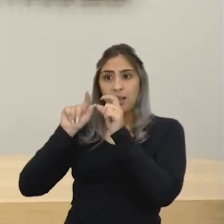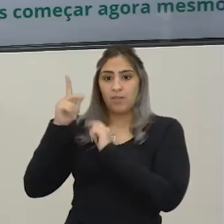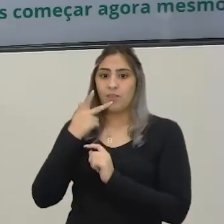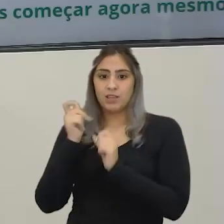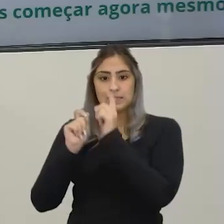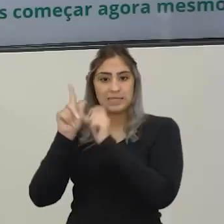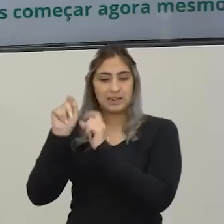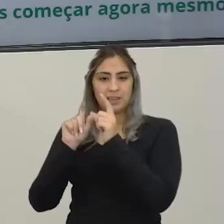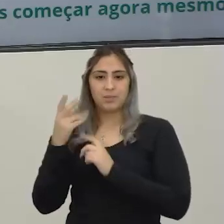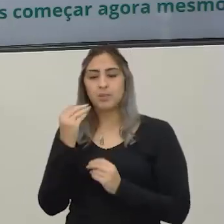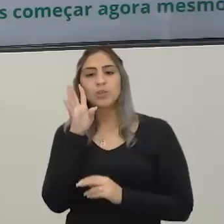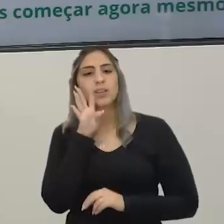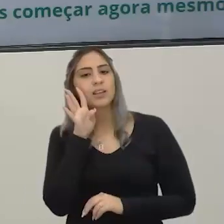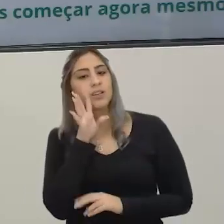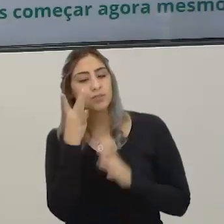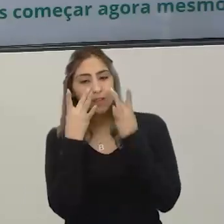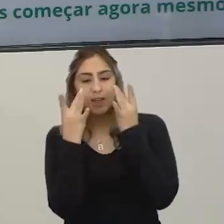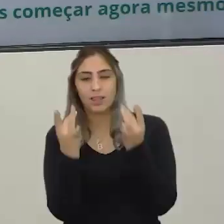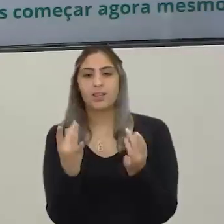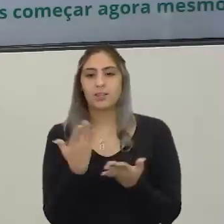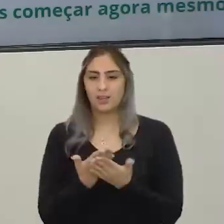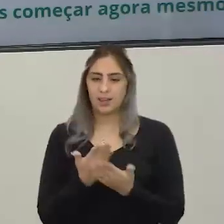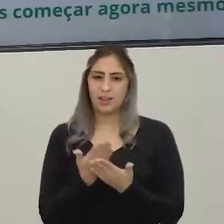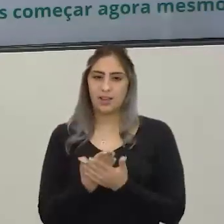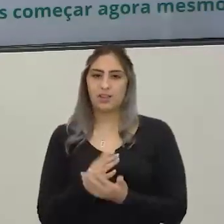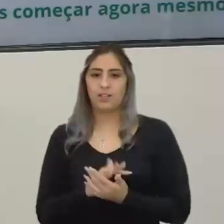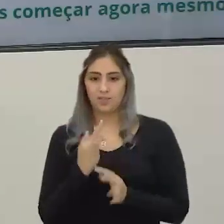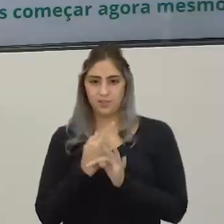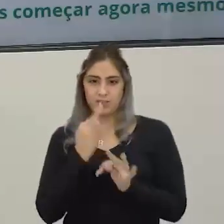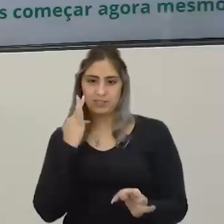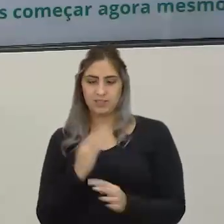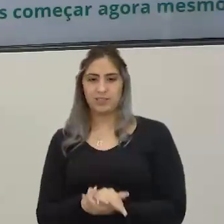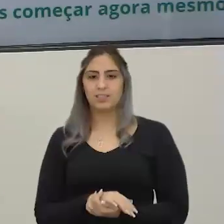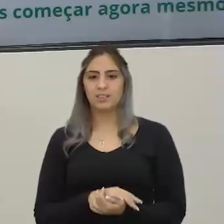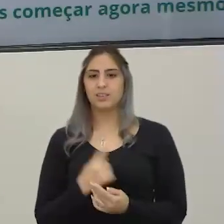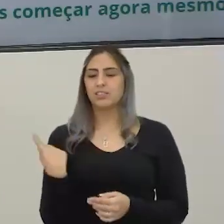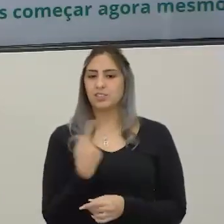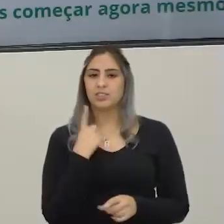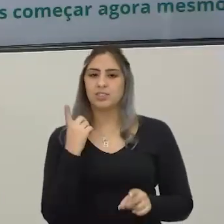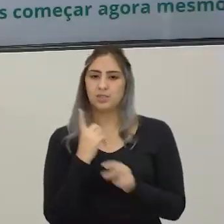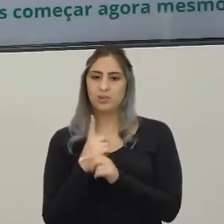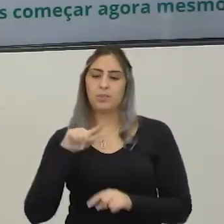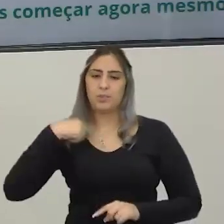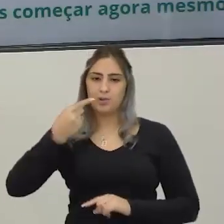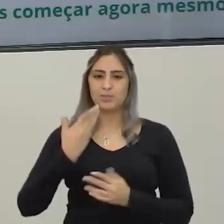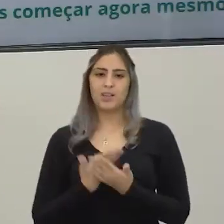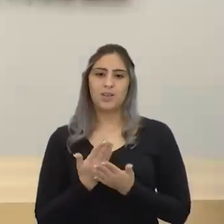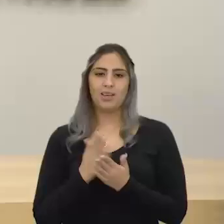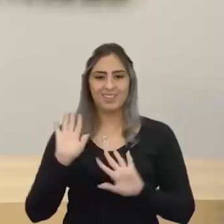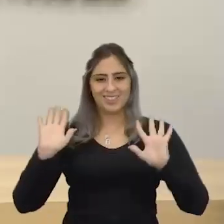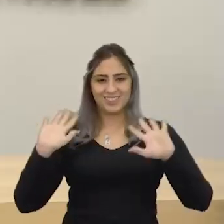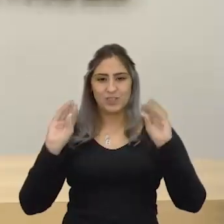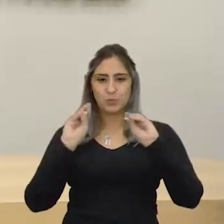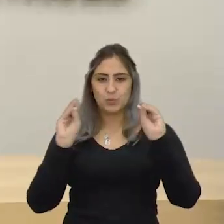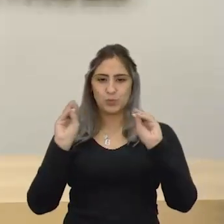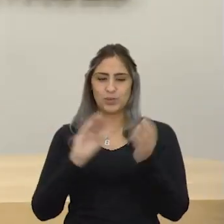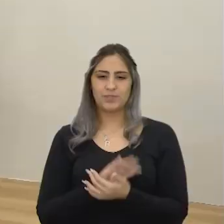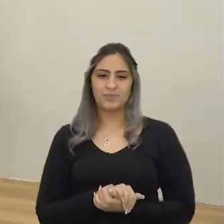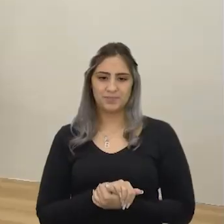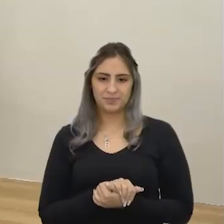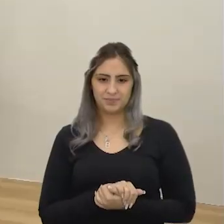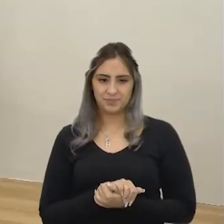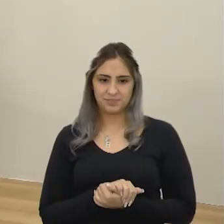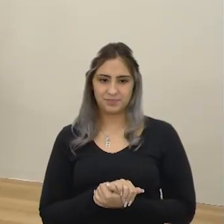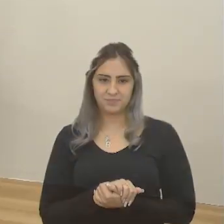né? Muito legal, muito bacana. Fiquem atentos aí na aula, então, de física. E a gente se encontra na nossa próxima aula. Até mais, gente. Tchau, pessoal!